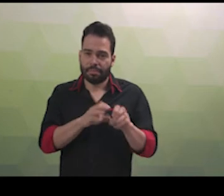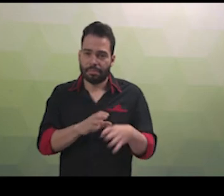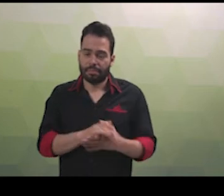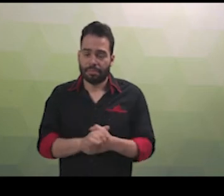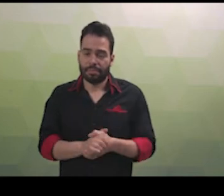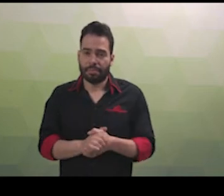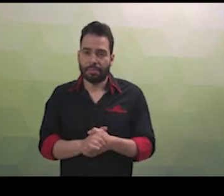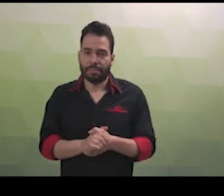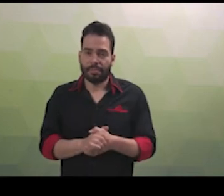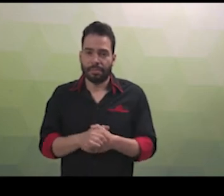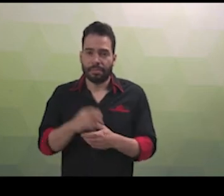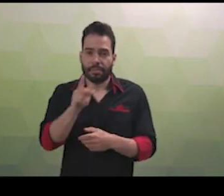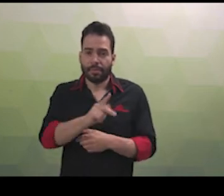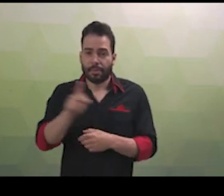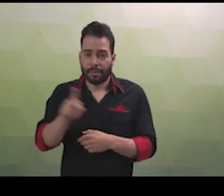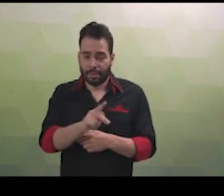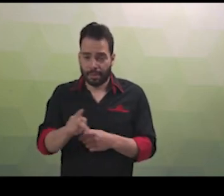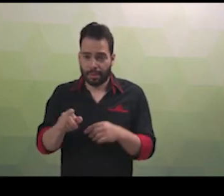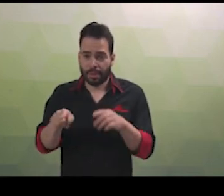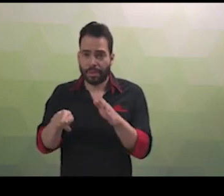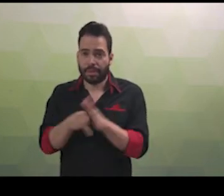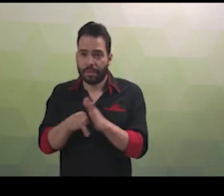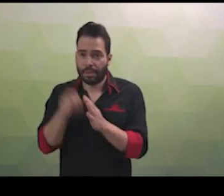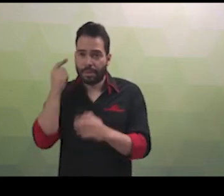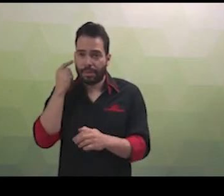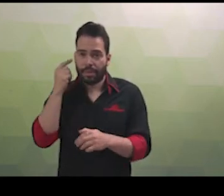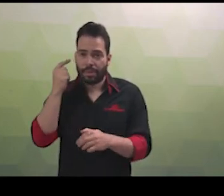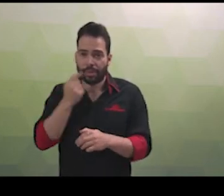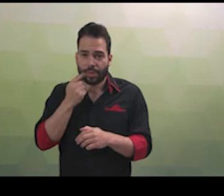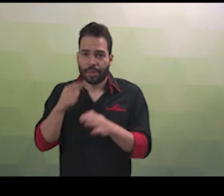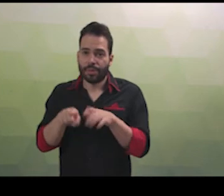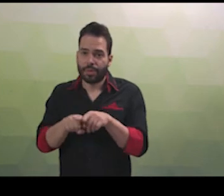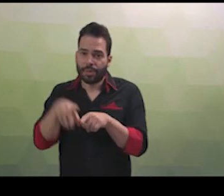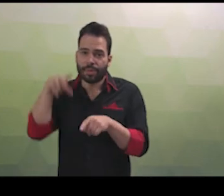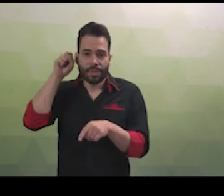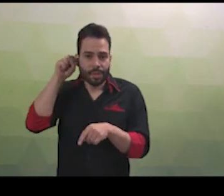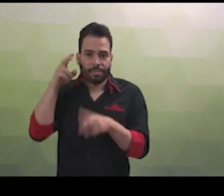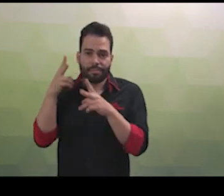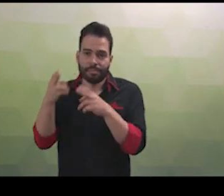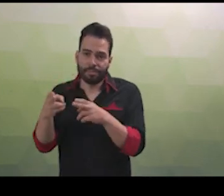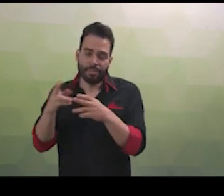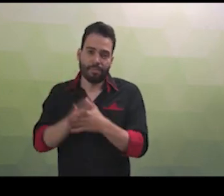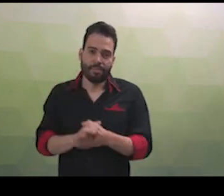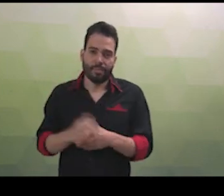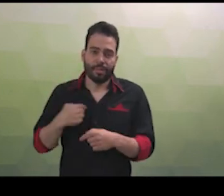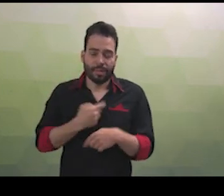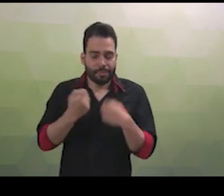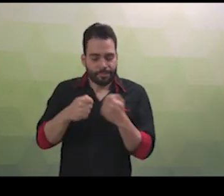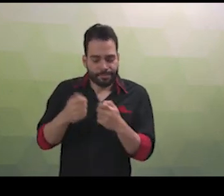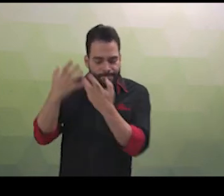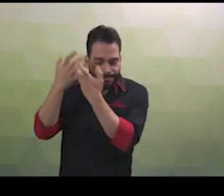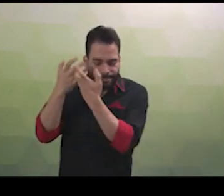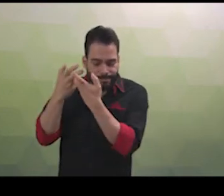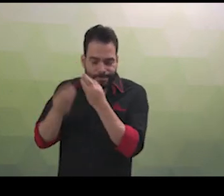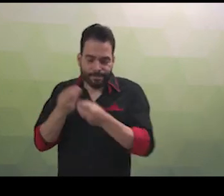no processo. O professor é dos ouvintes, assim como é professor do surdo, e isso nos faz pensar em